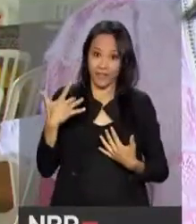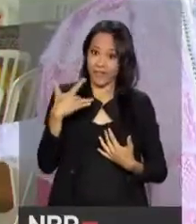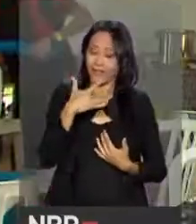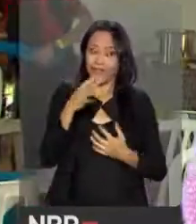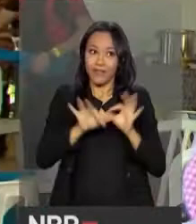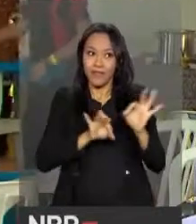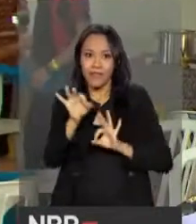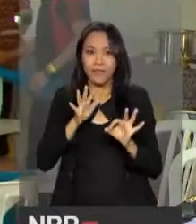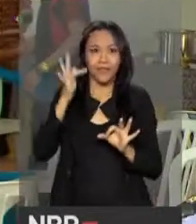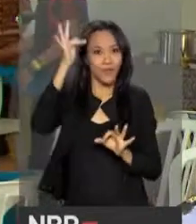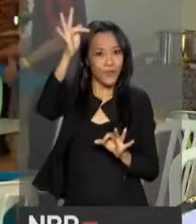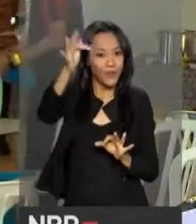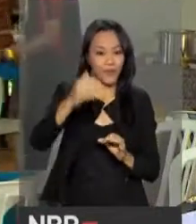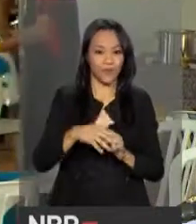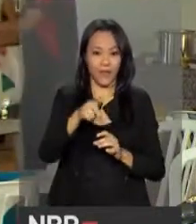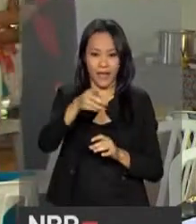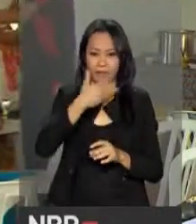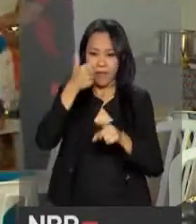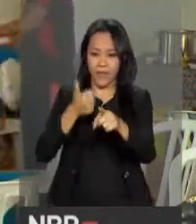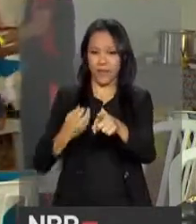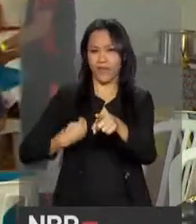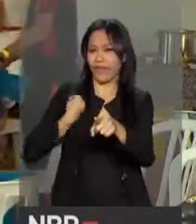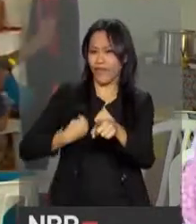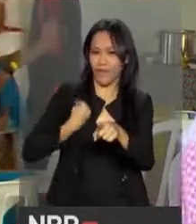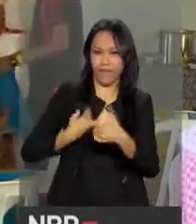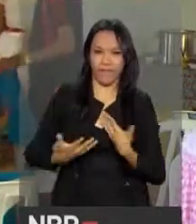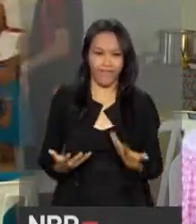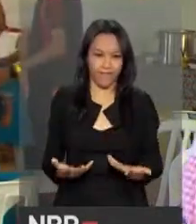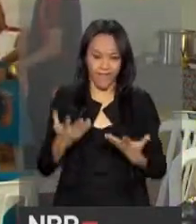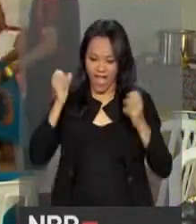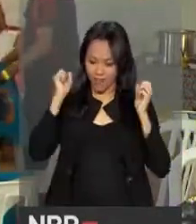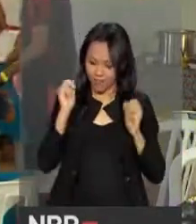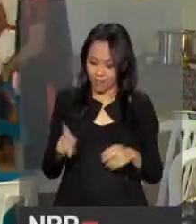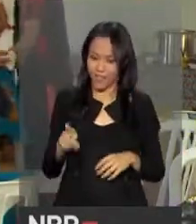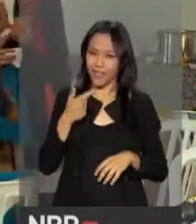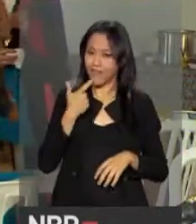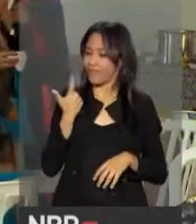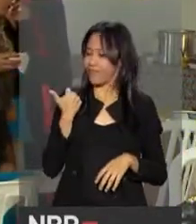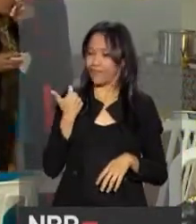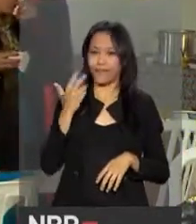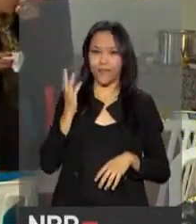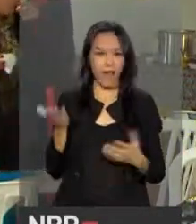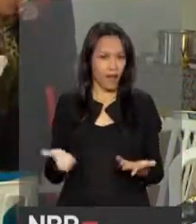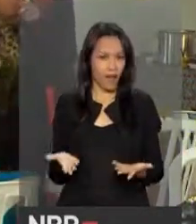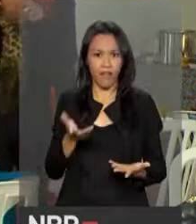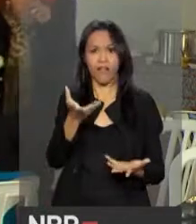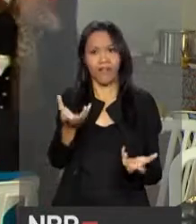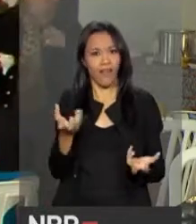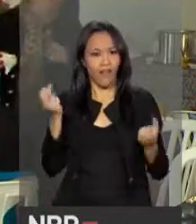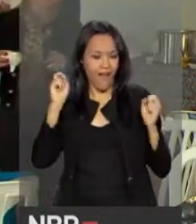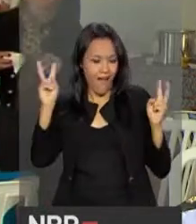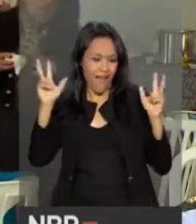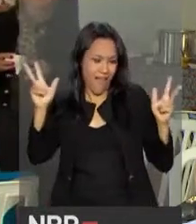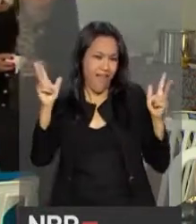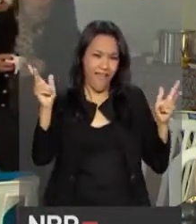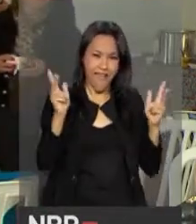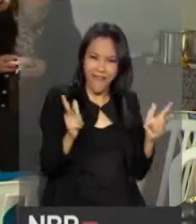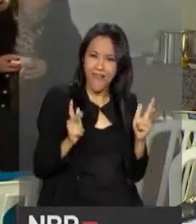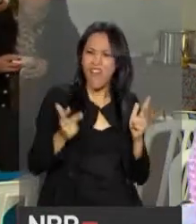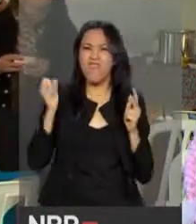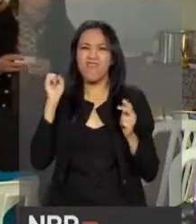futuro em primeiro lugar viver aposenta e recentemente então quero curtir a vida adoidado